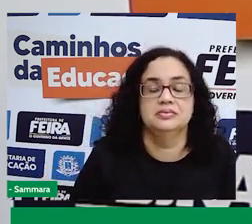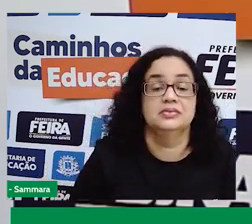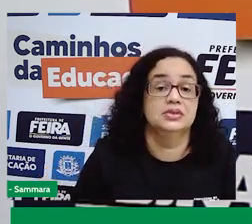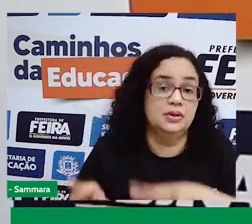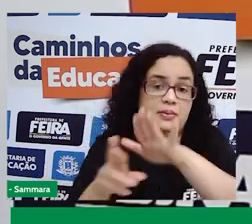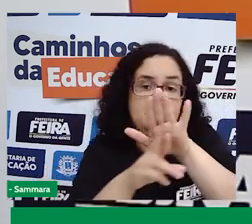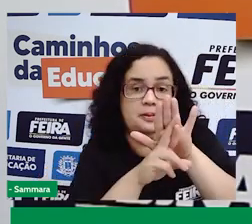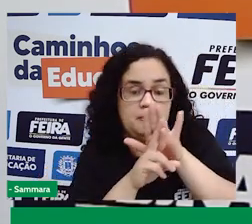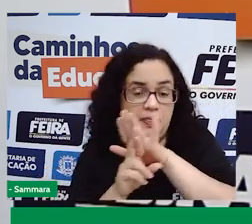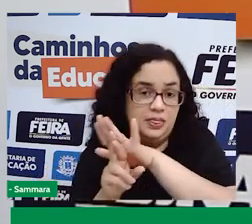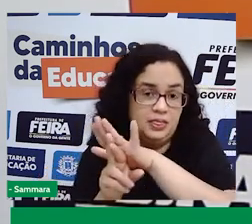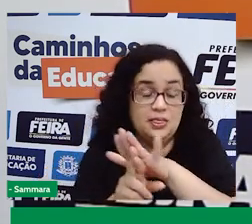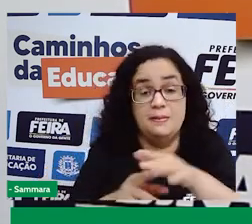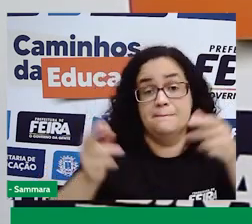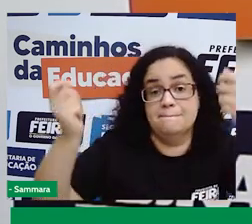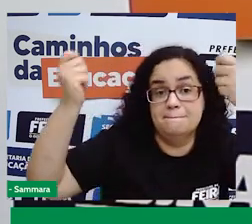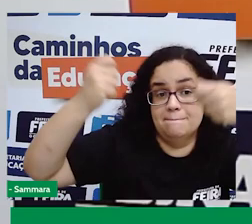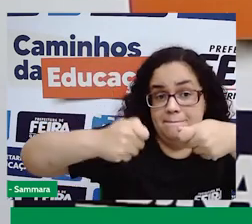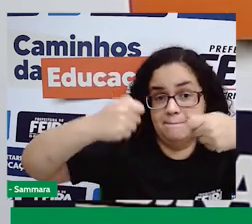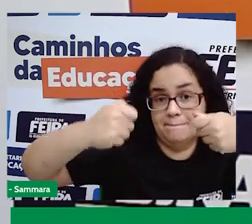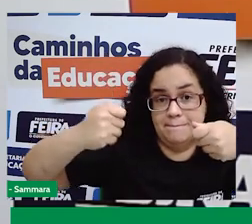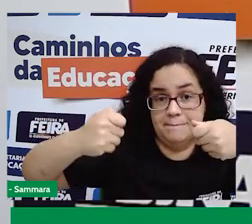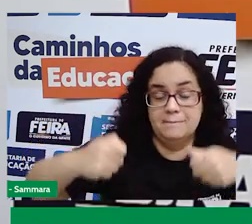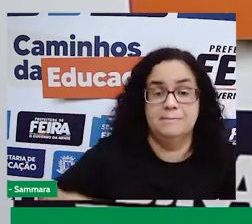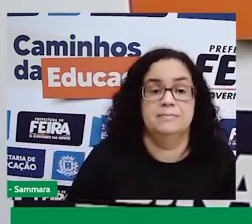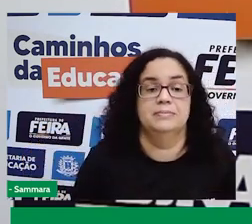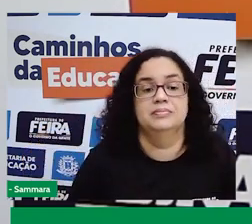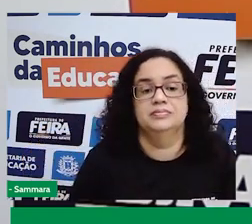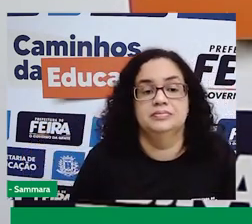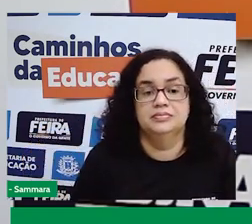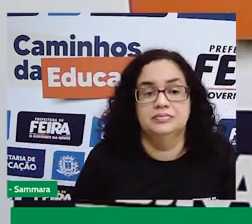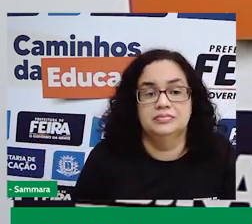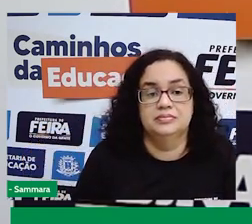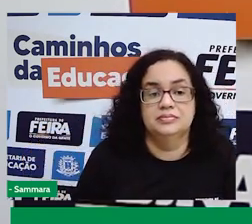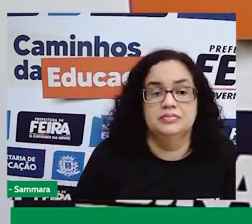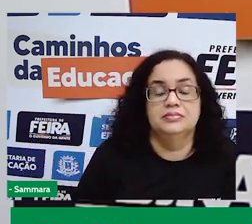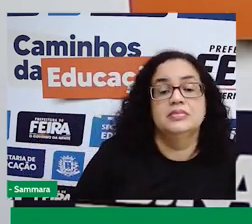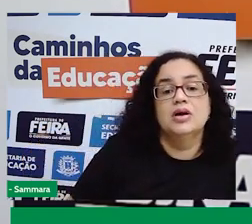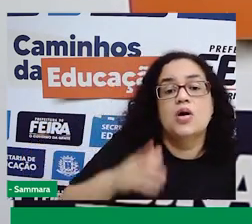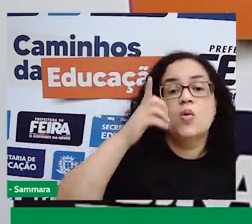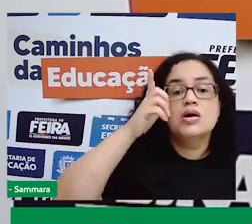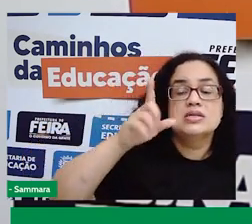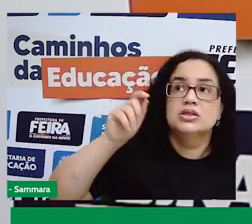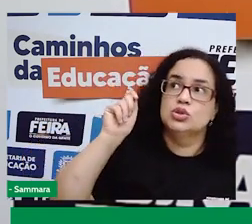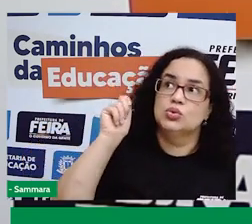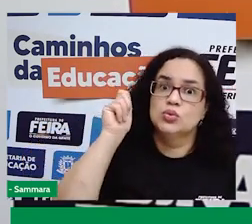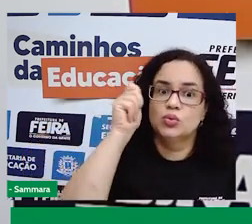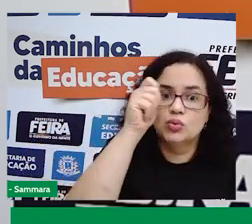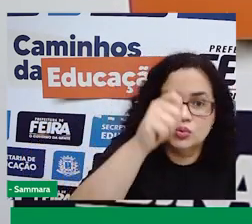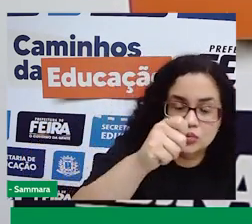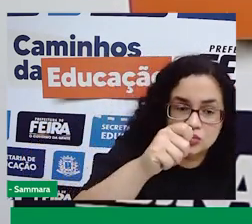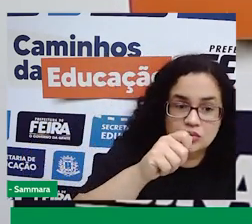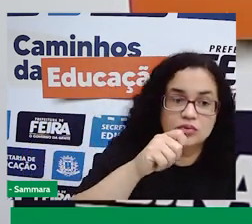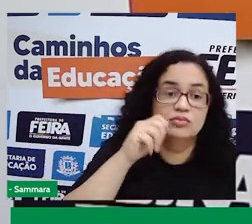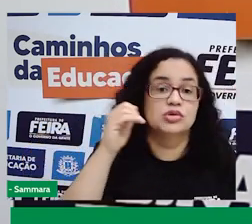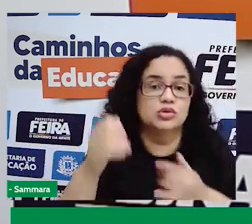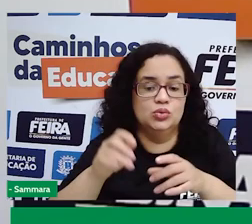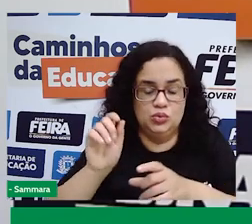algumas, né, das brincadeiras típicas dessa época. Acerte o alvo, jogo das